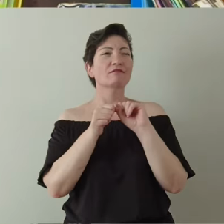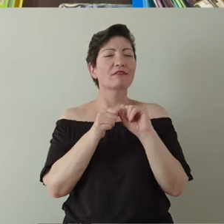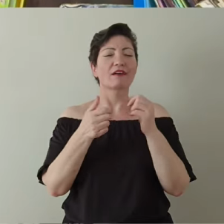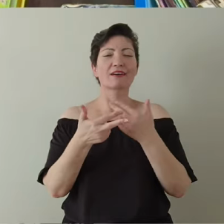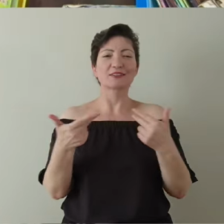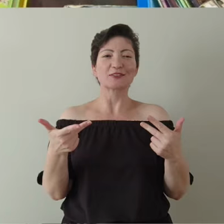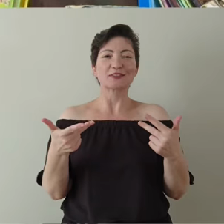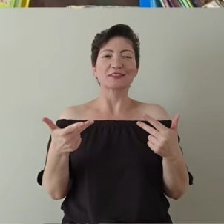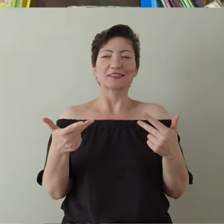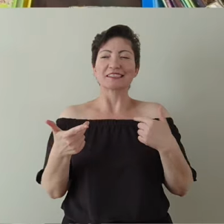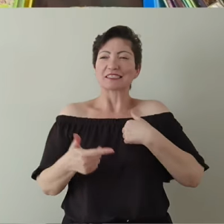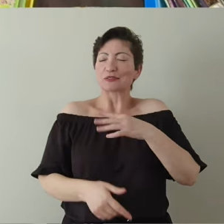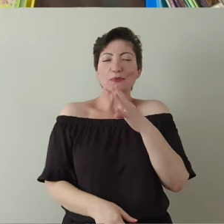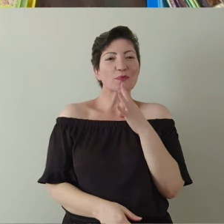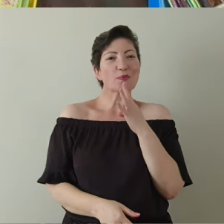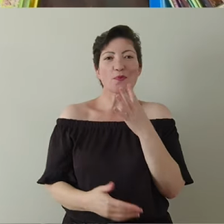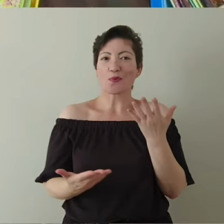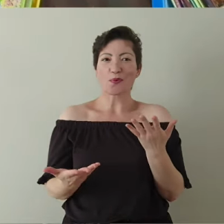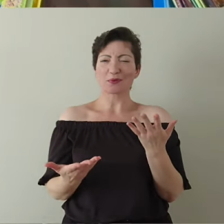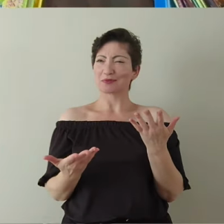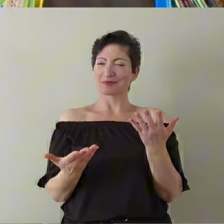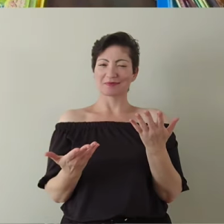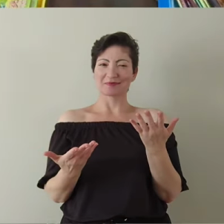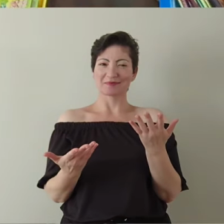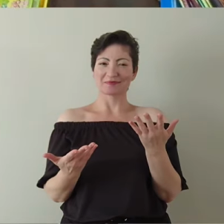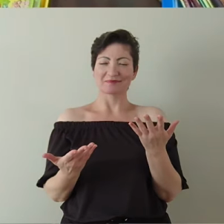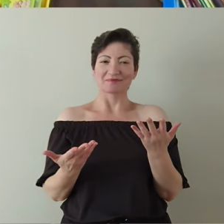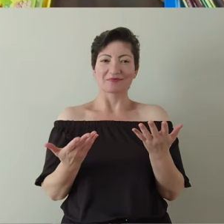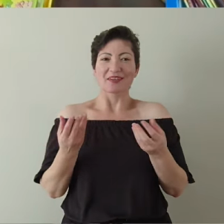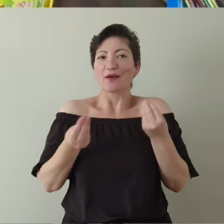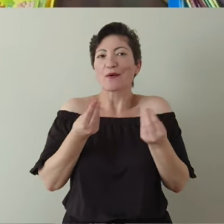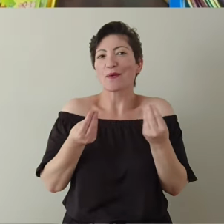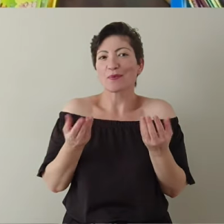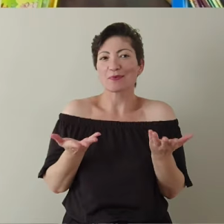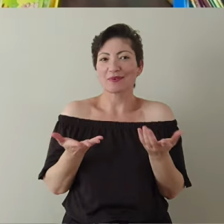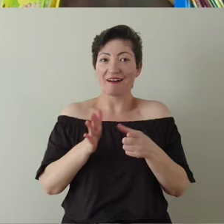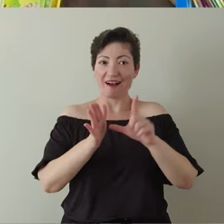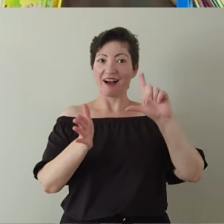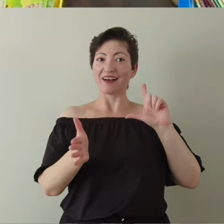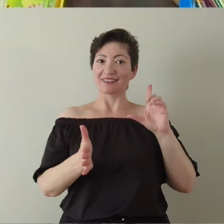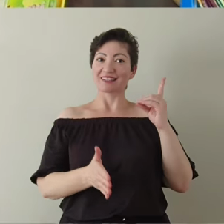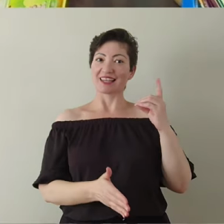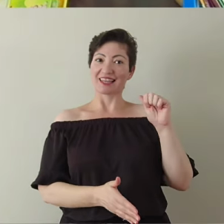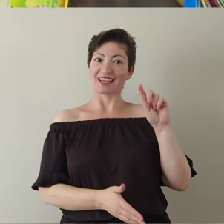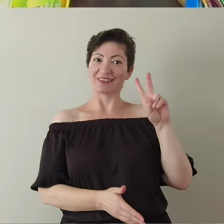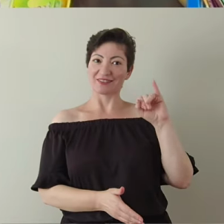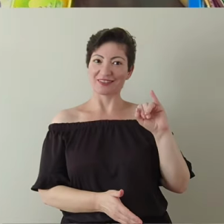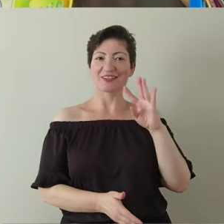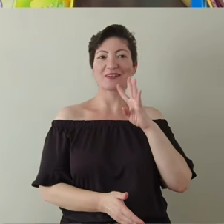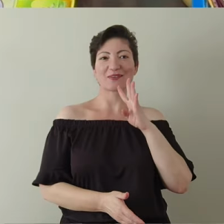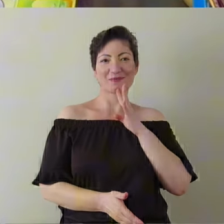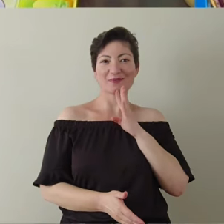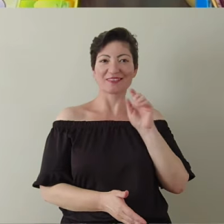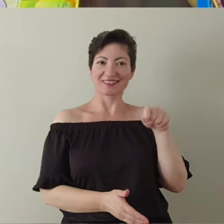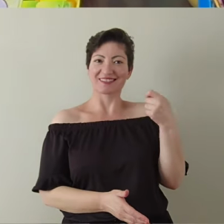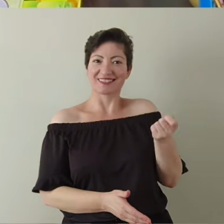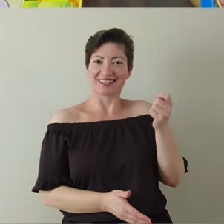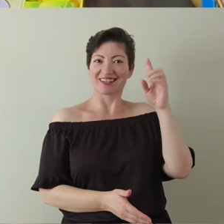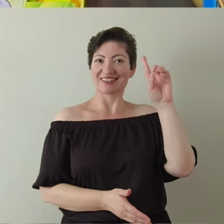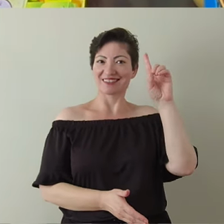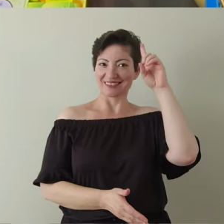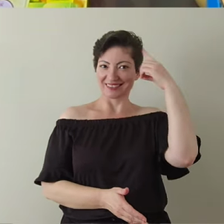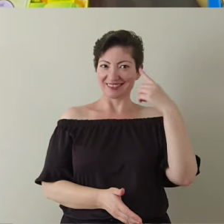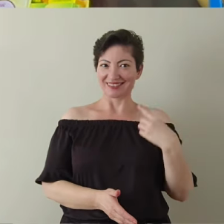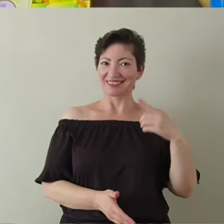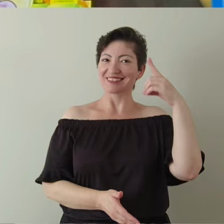teatro, e eu não conhecia a Michela França. Eu conheci Davi antes, porque veio aqui na minha casa